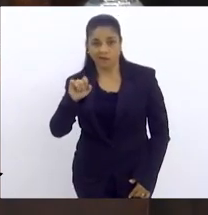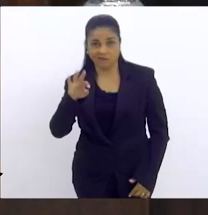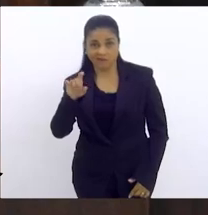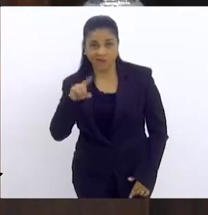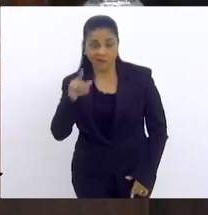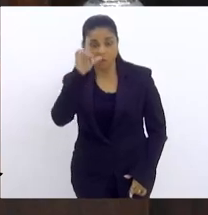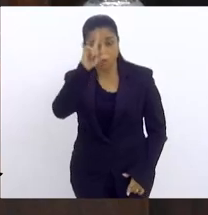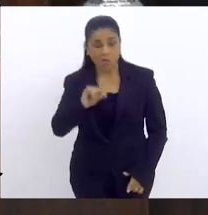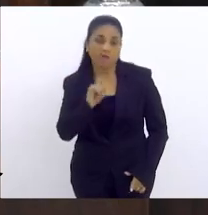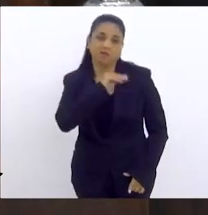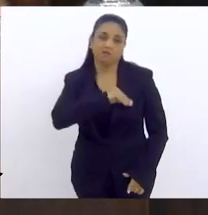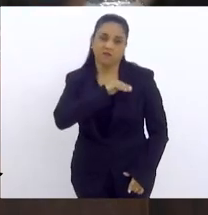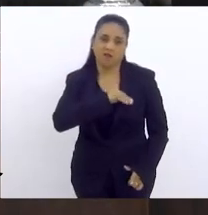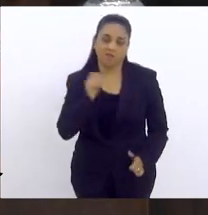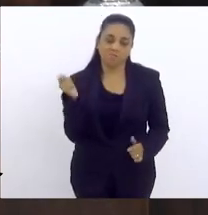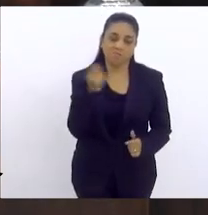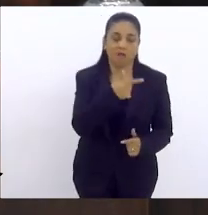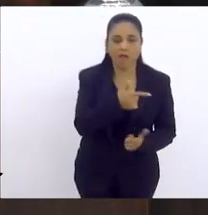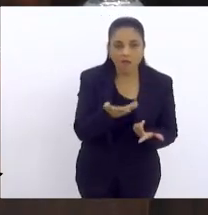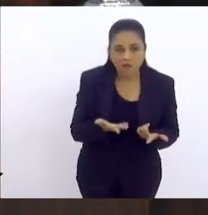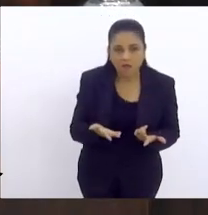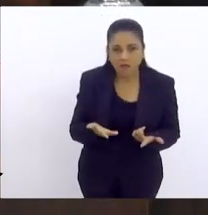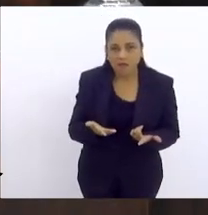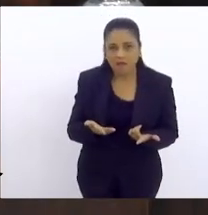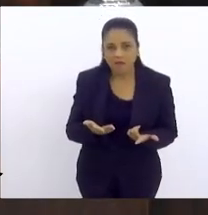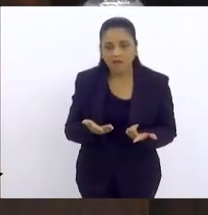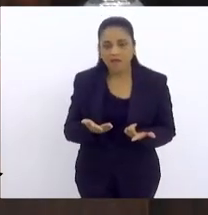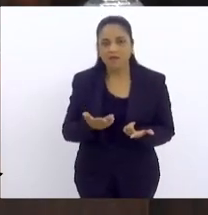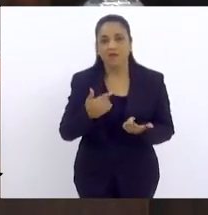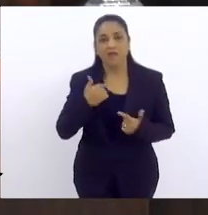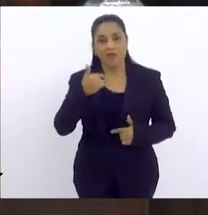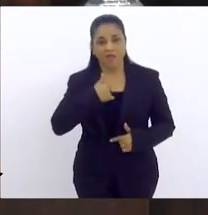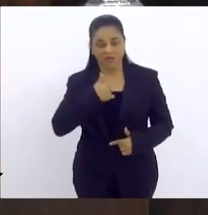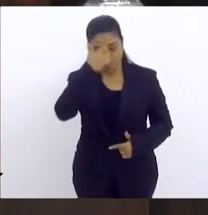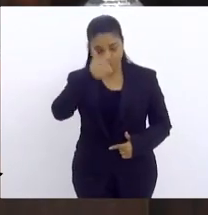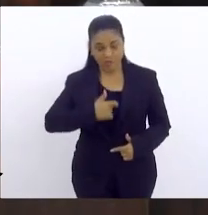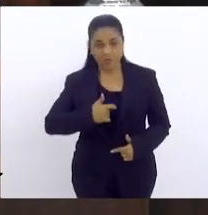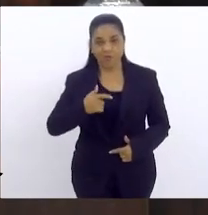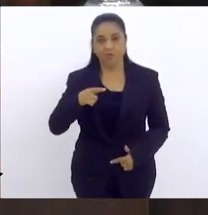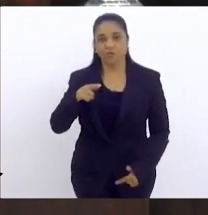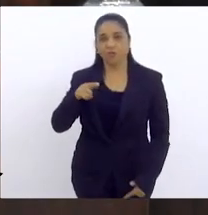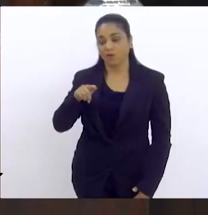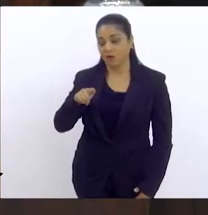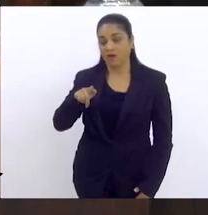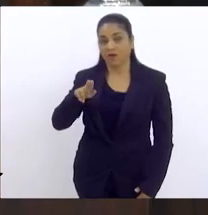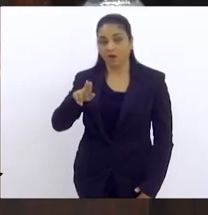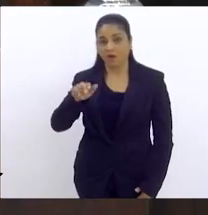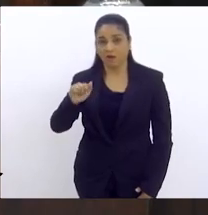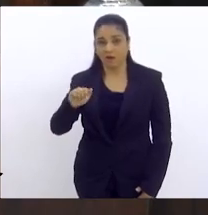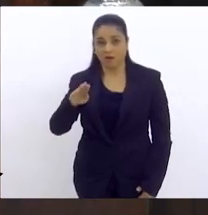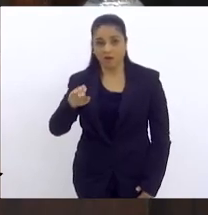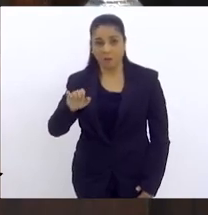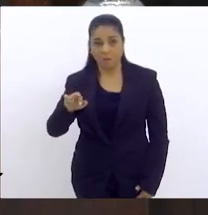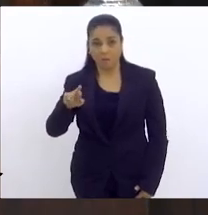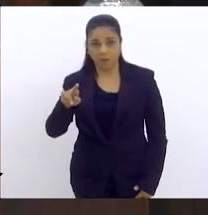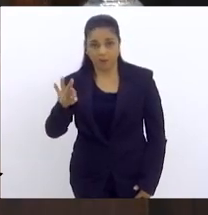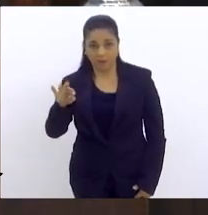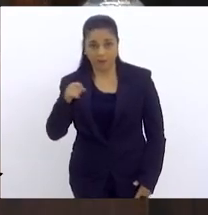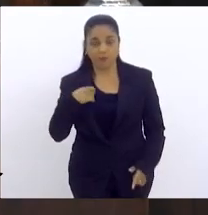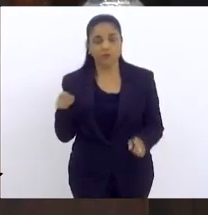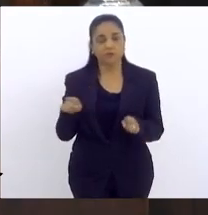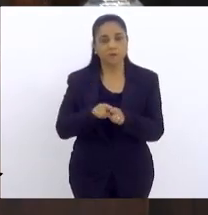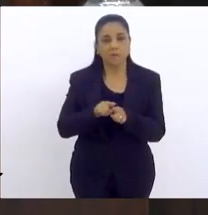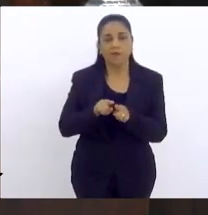e é da mesma forma como eu igual Beto né dizer que hoje tendo o reforço do do Carlinho